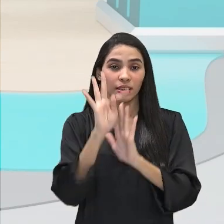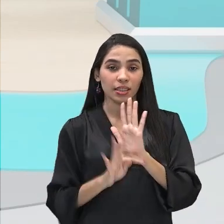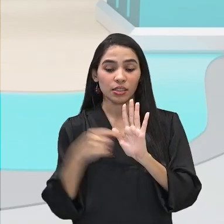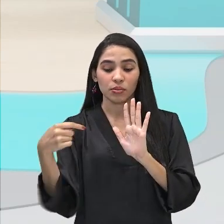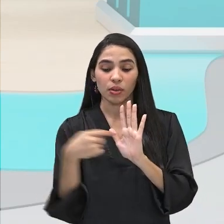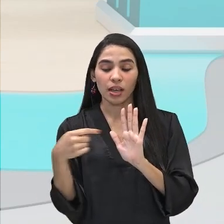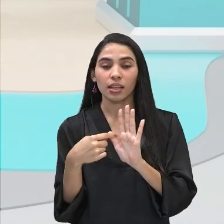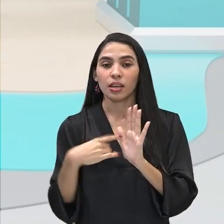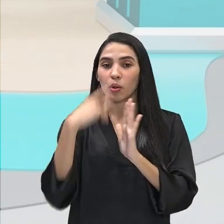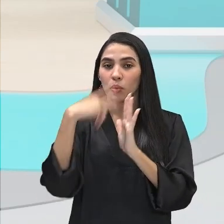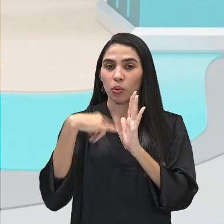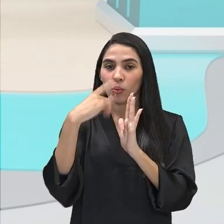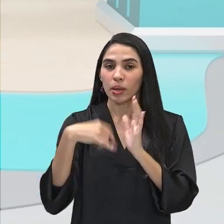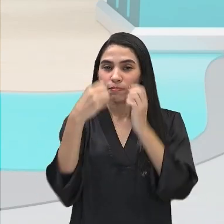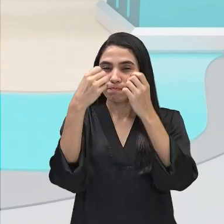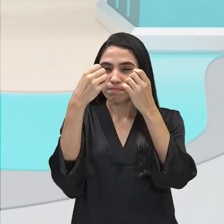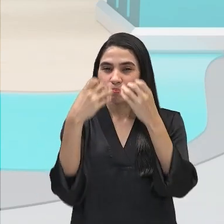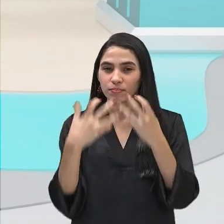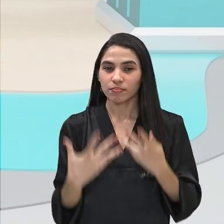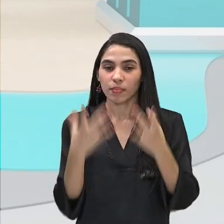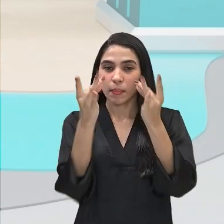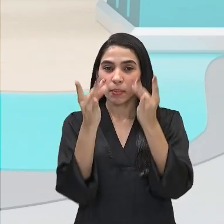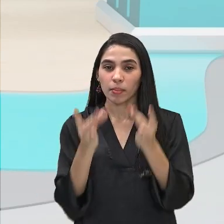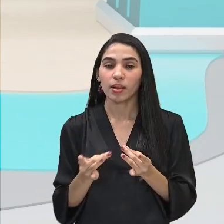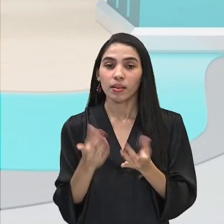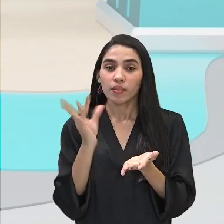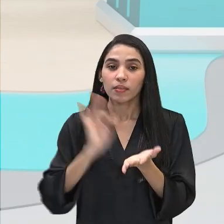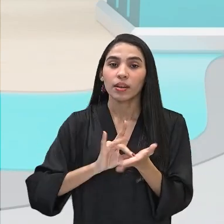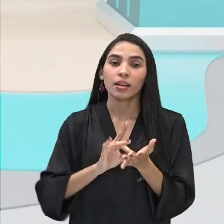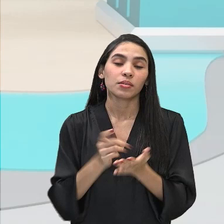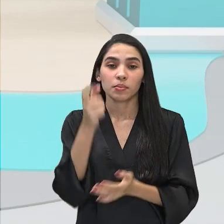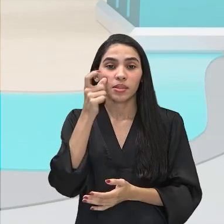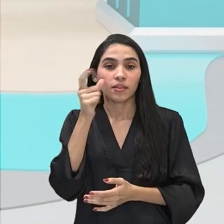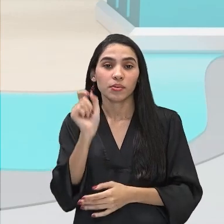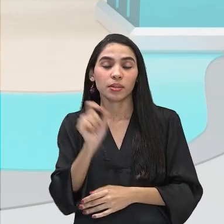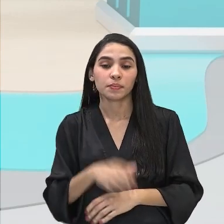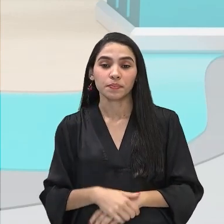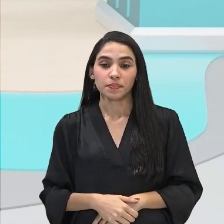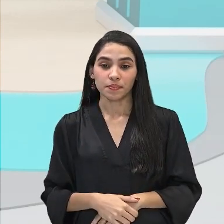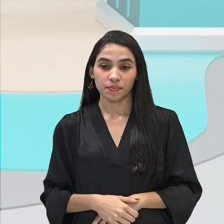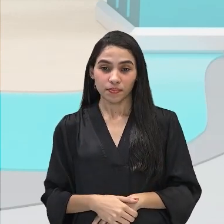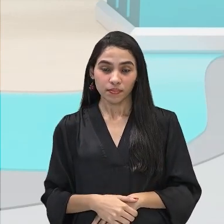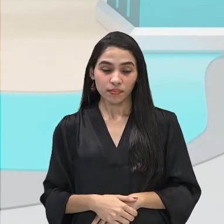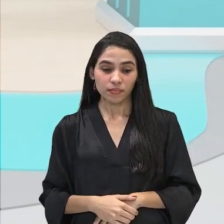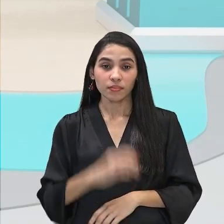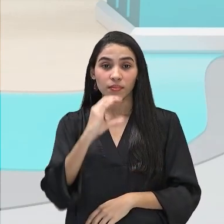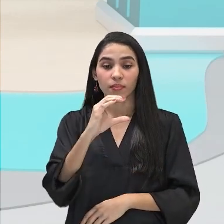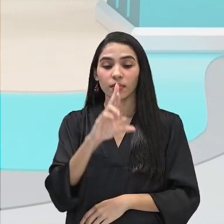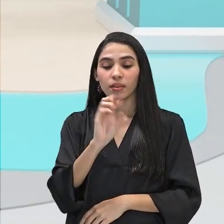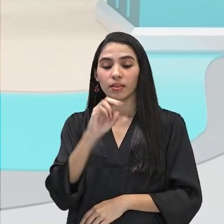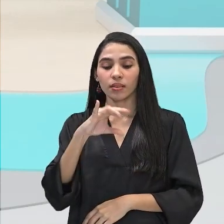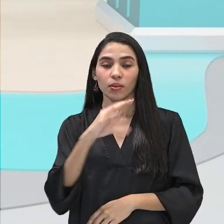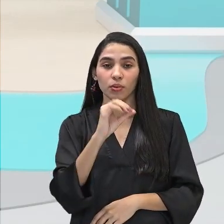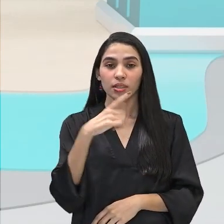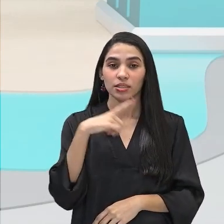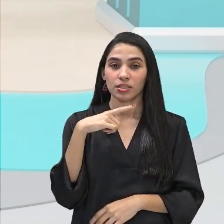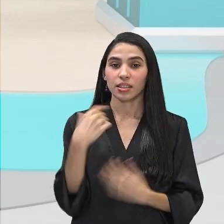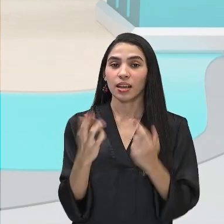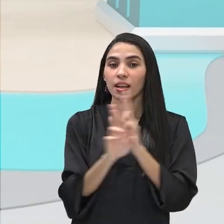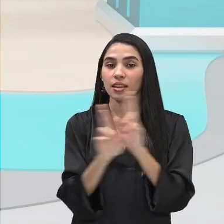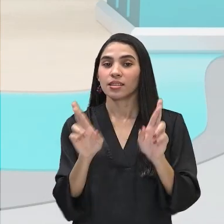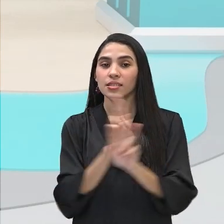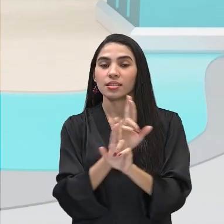que aqueles documentos relatavam. Então, de fato, observem aí que a questão da crônica tinha essa relação